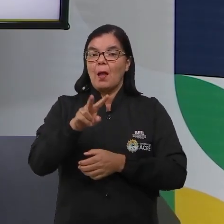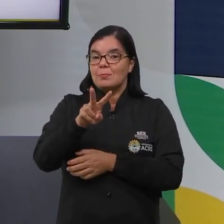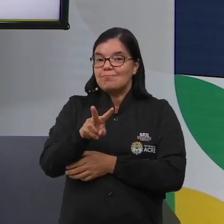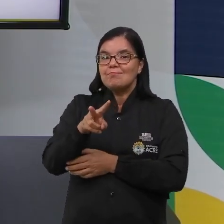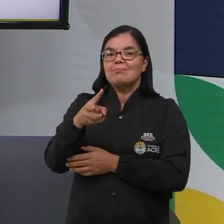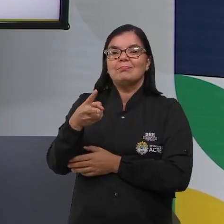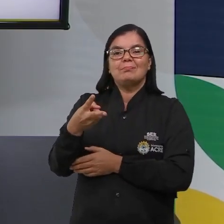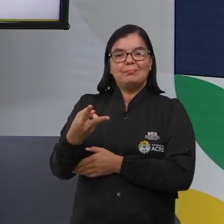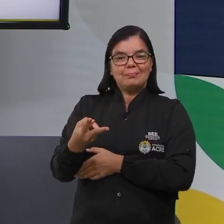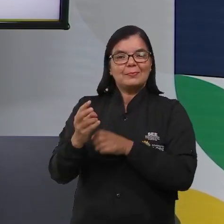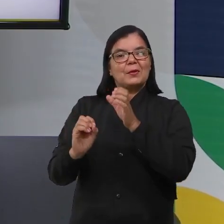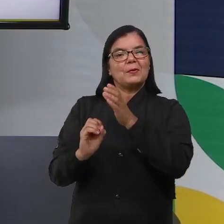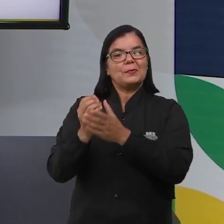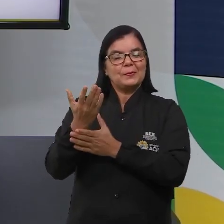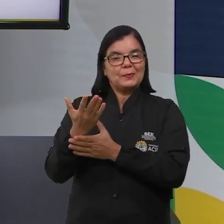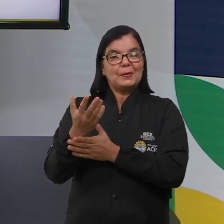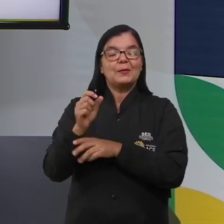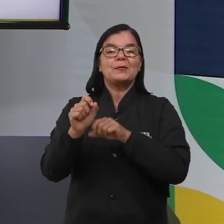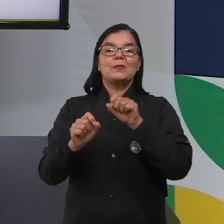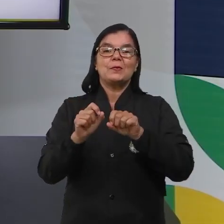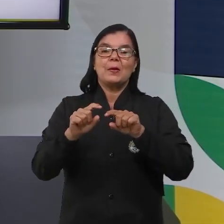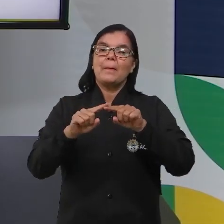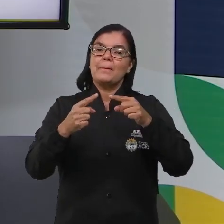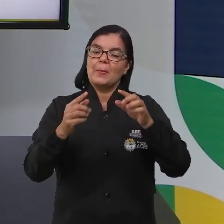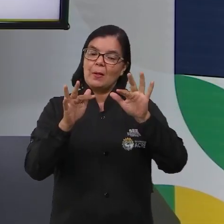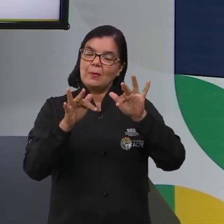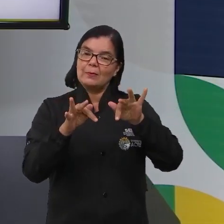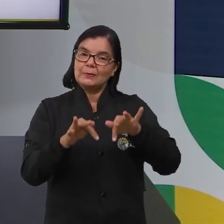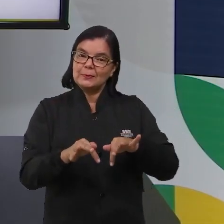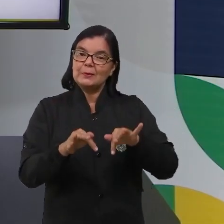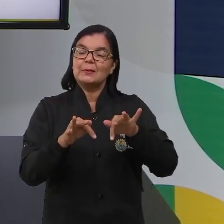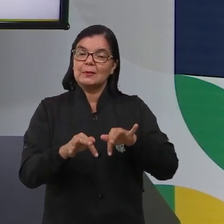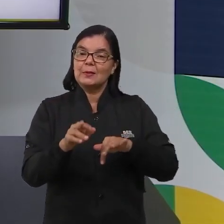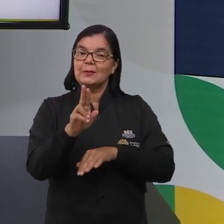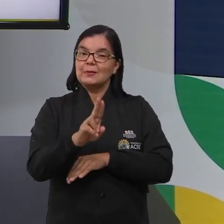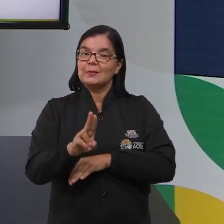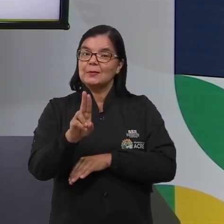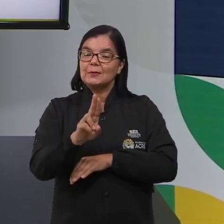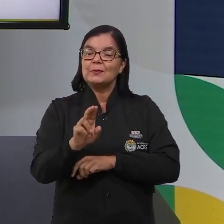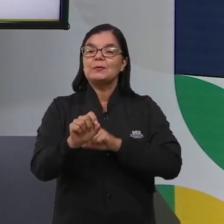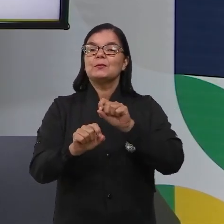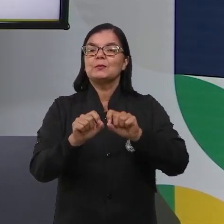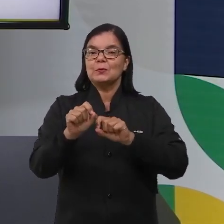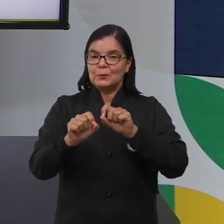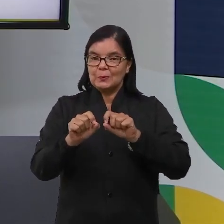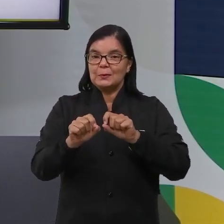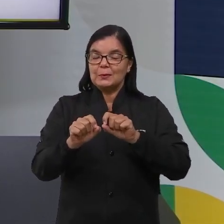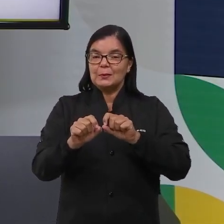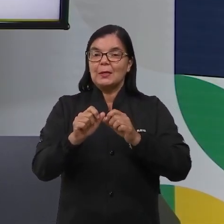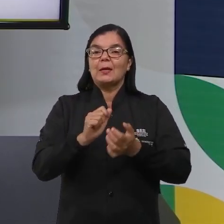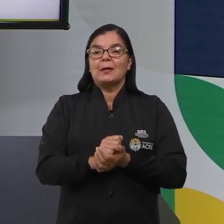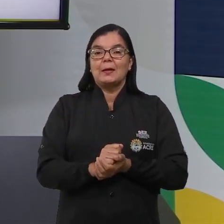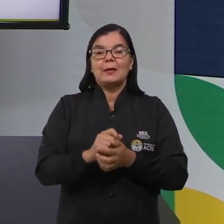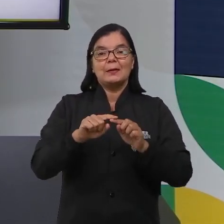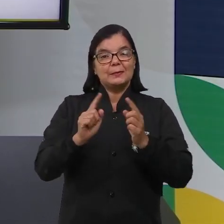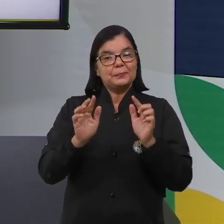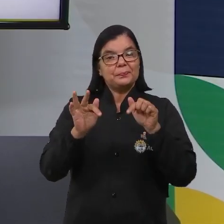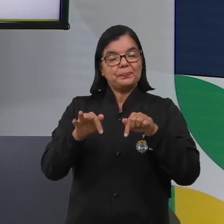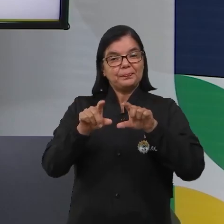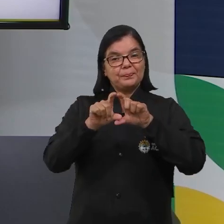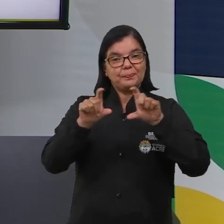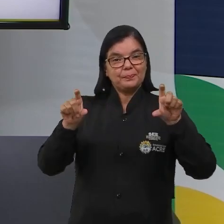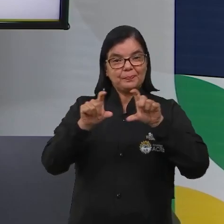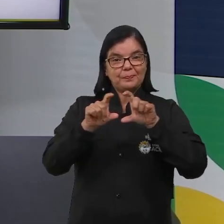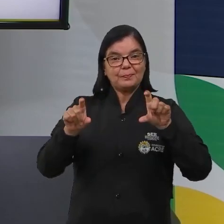ambiguidade ela acontece justamente aí, mas ao final ela é utilizada para atender ao fim